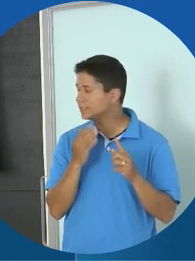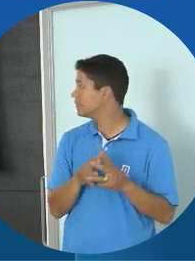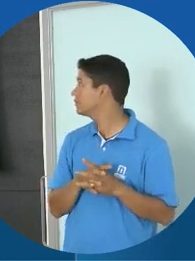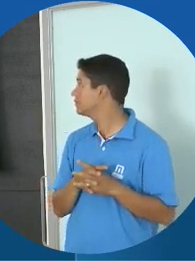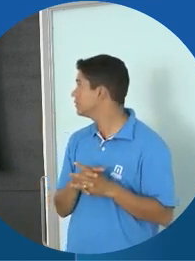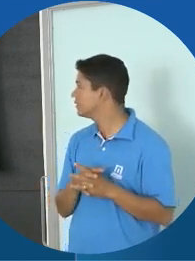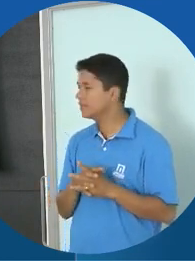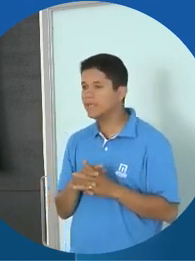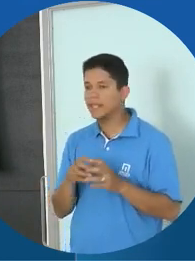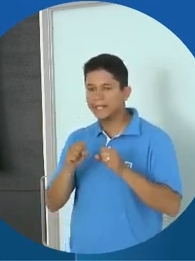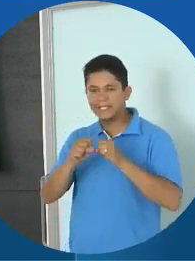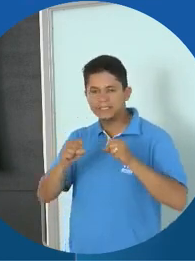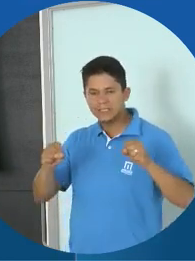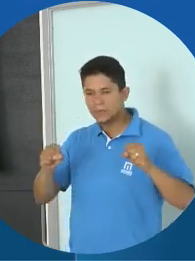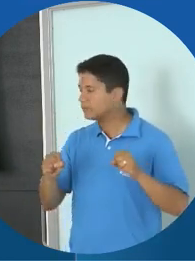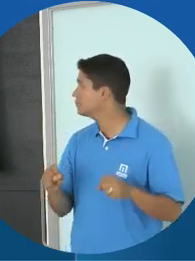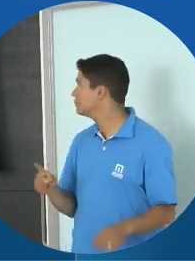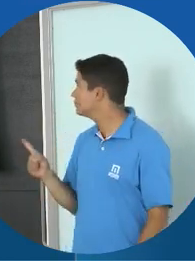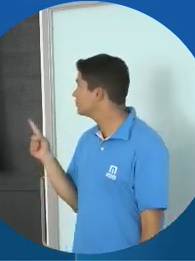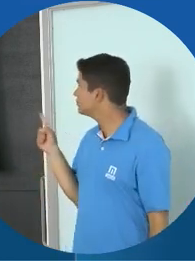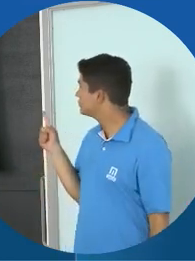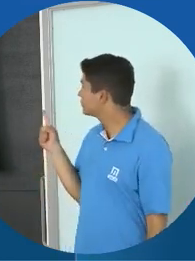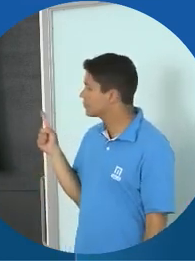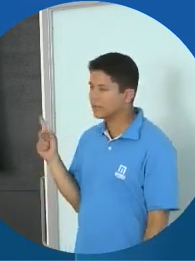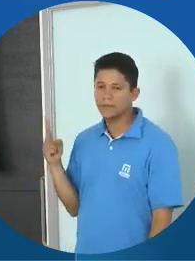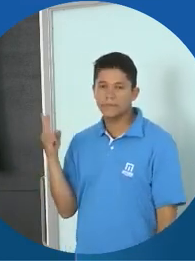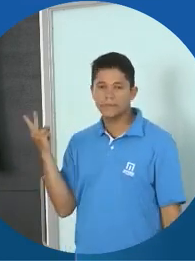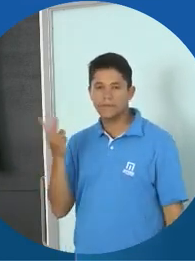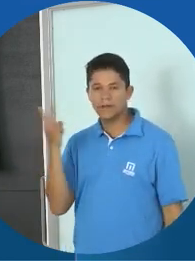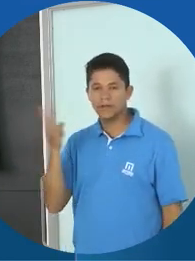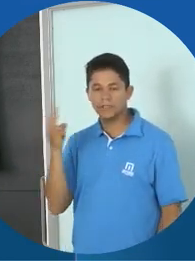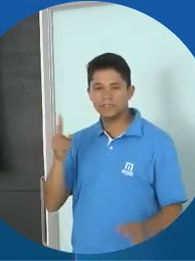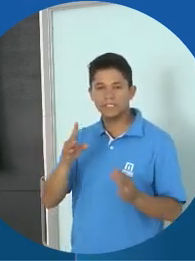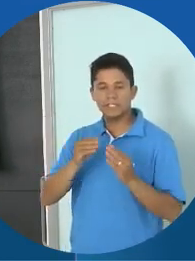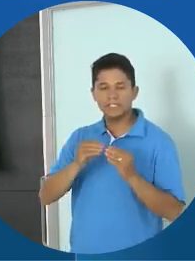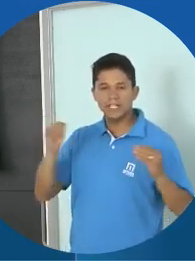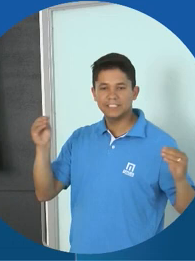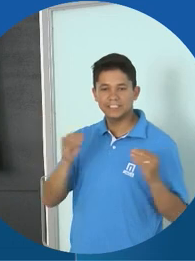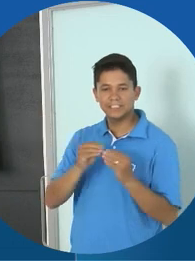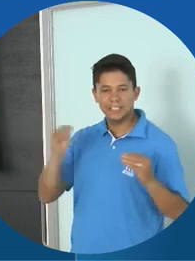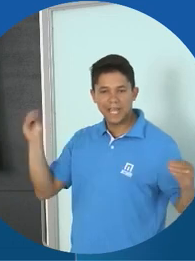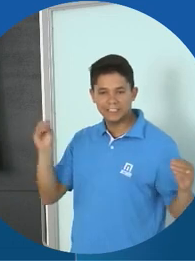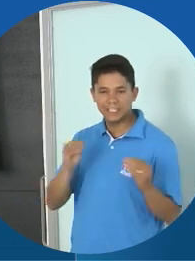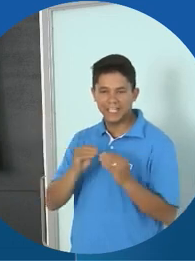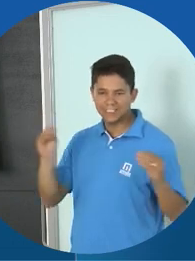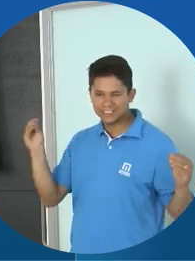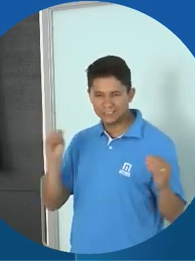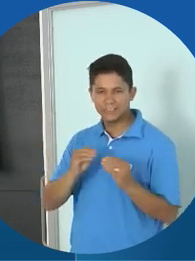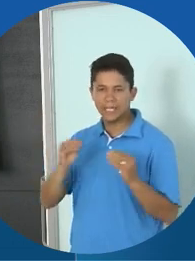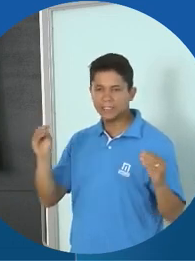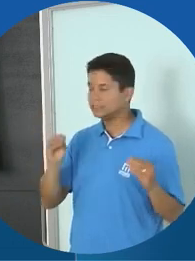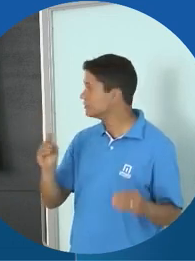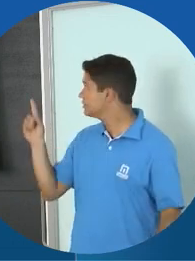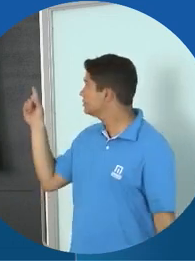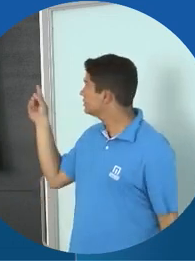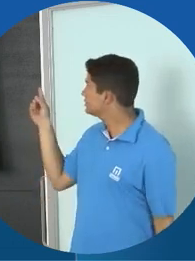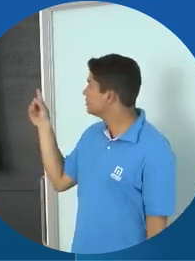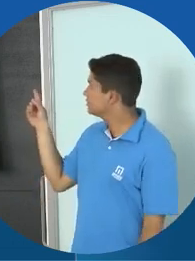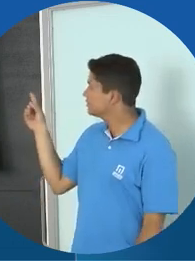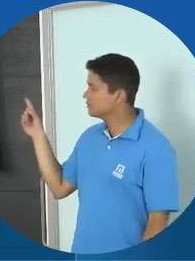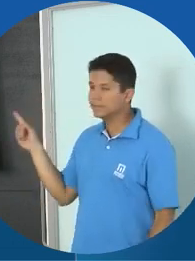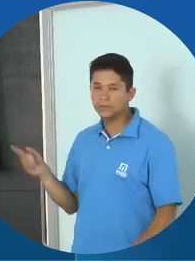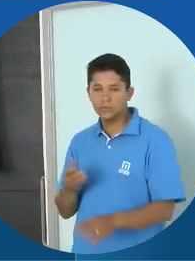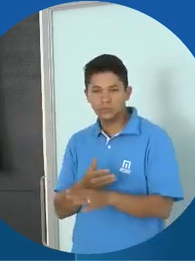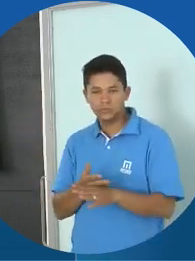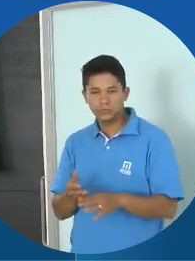tensão atuante, nós temos valores de módulo de elasticidade que são aderentes também ao comportamento